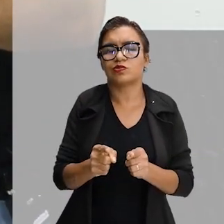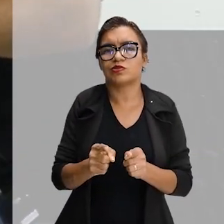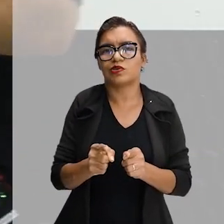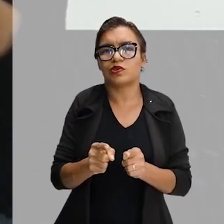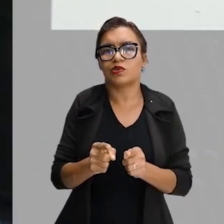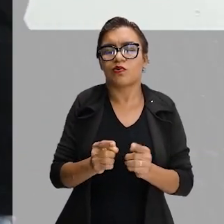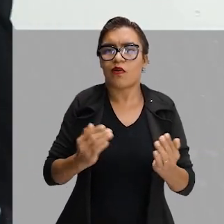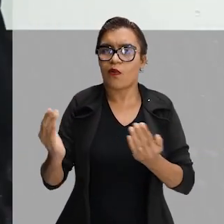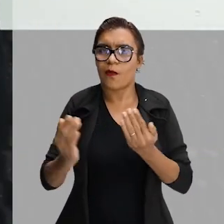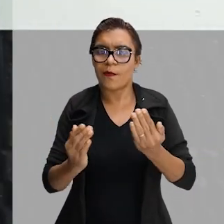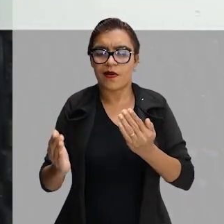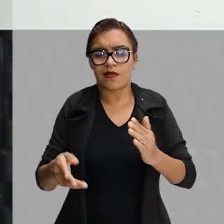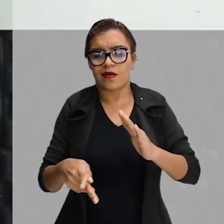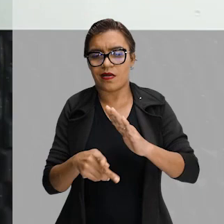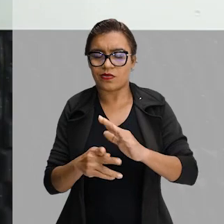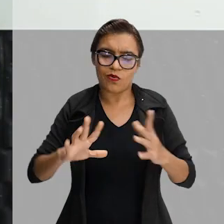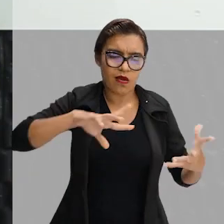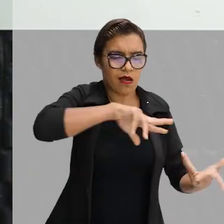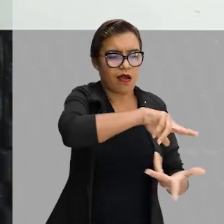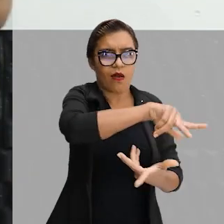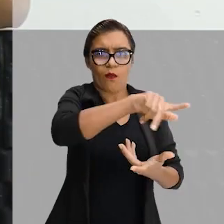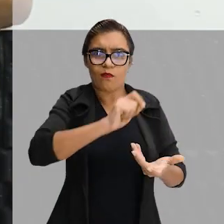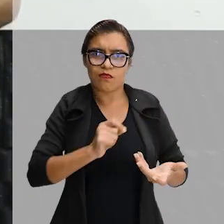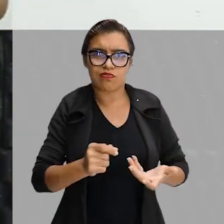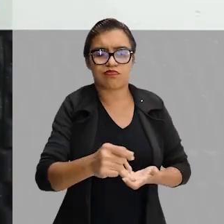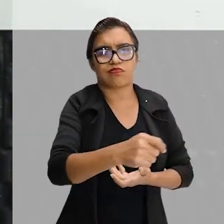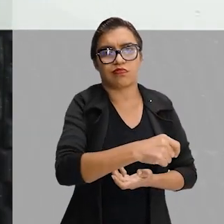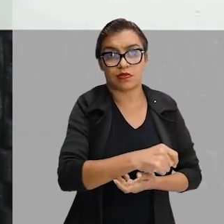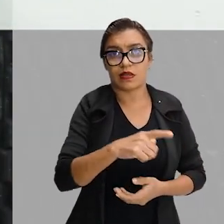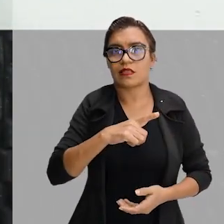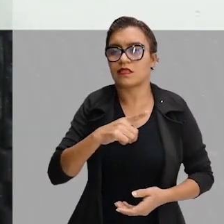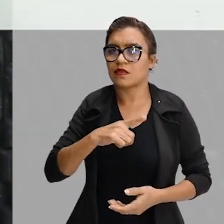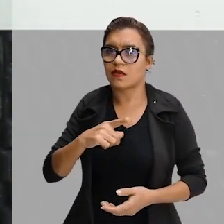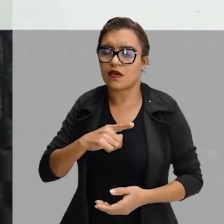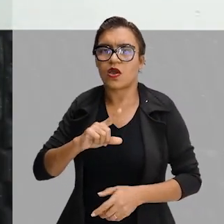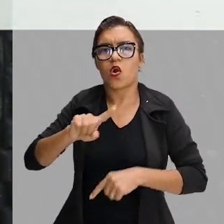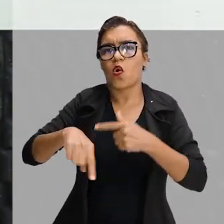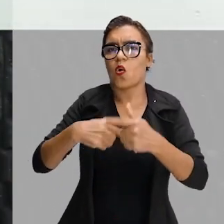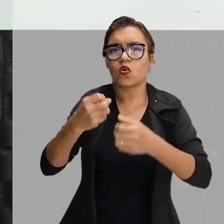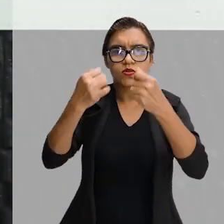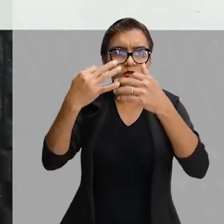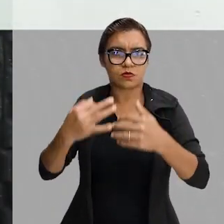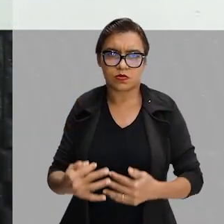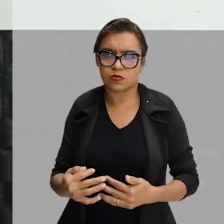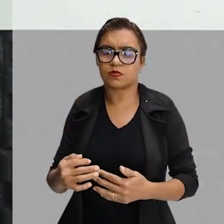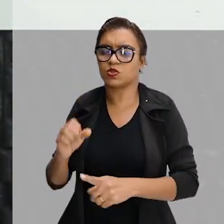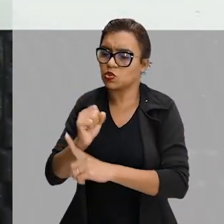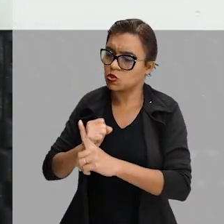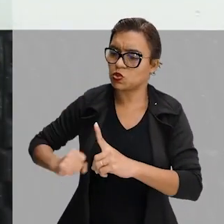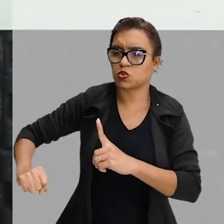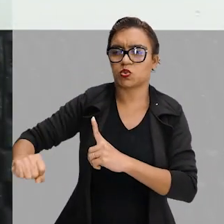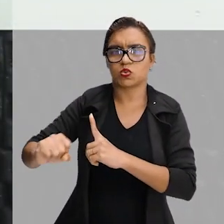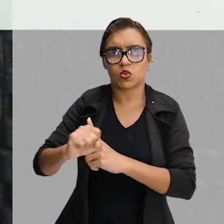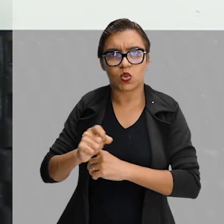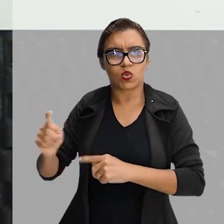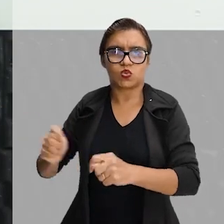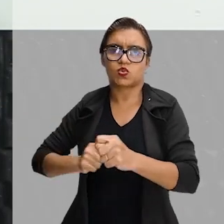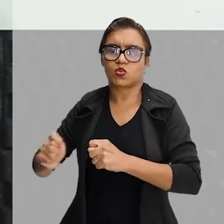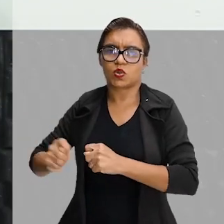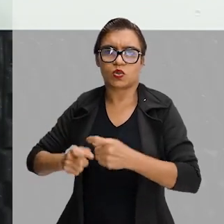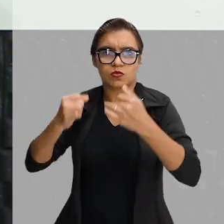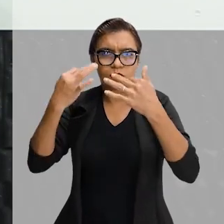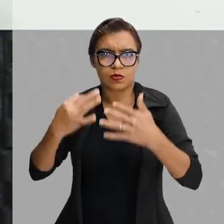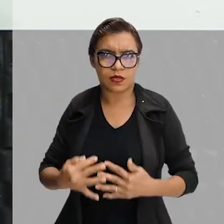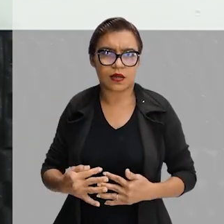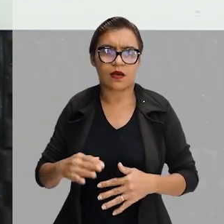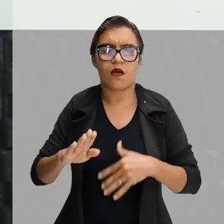Ok? Ainda há muitas questões socioambientais para serem discutidas, socioeconômicas para serem discutidas,